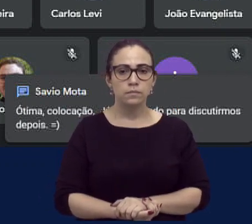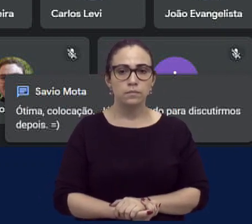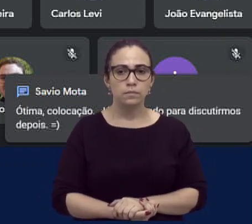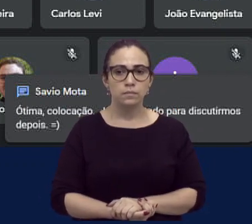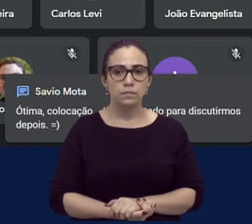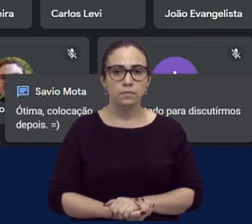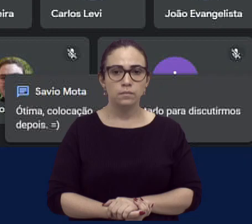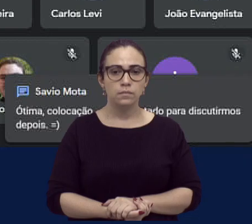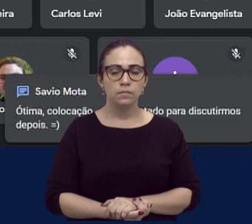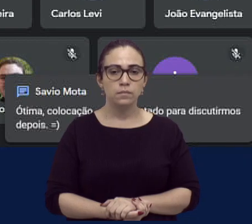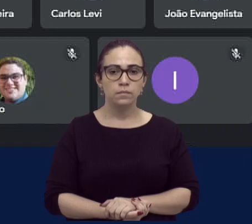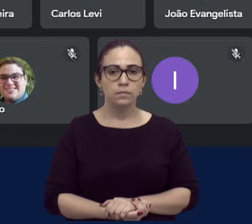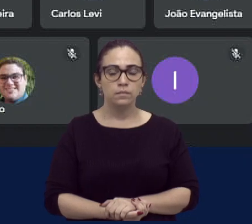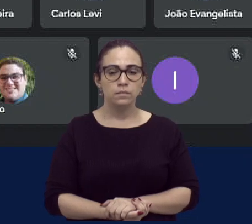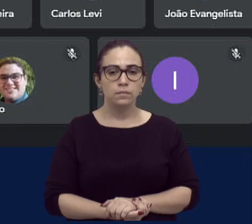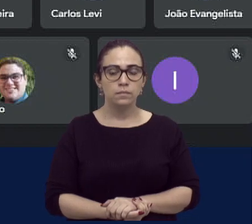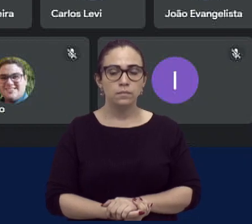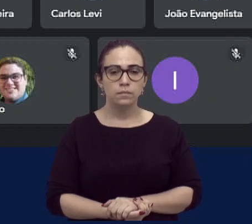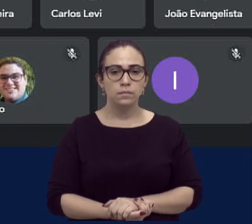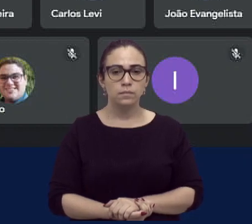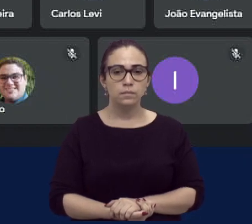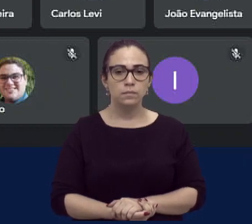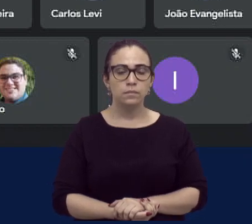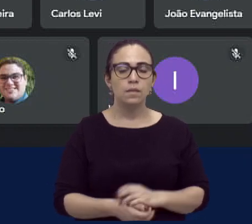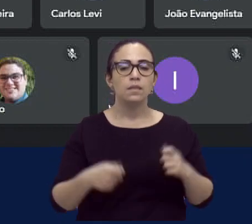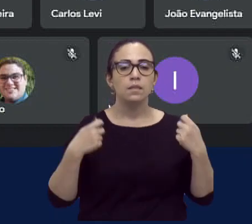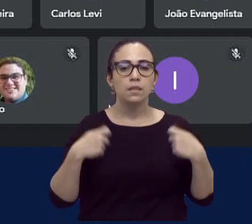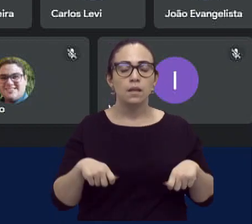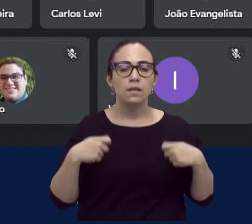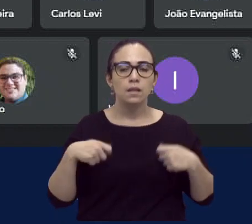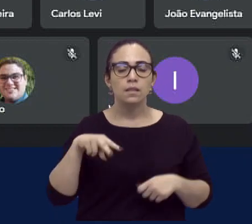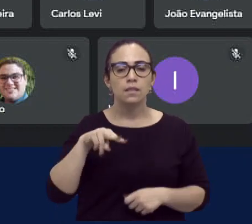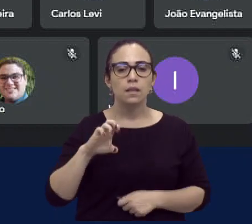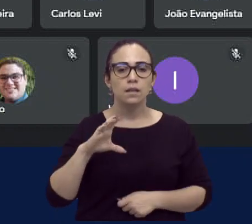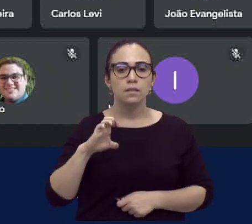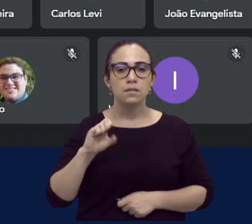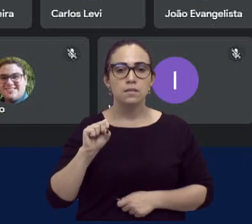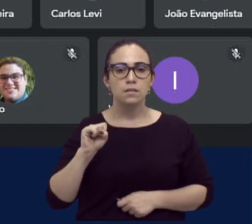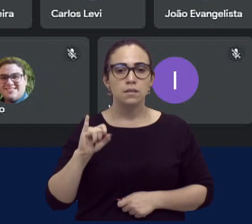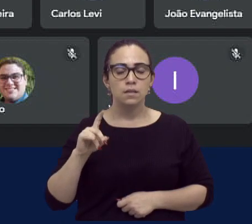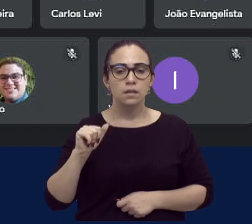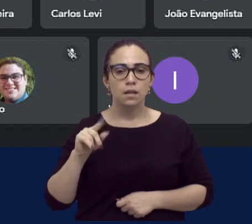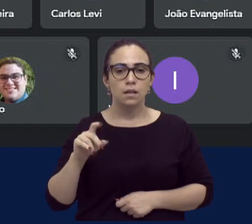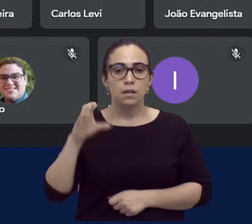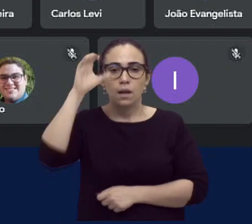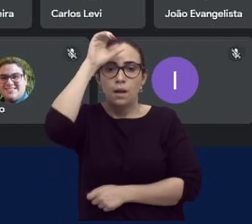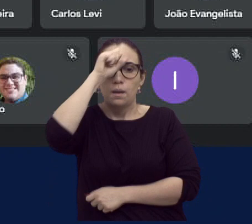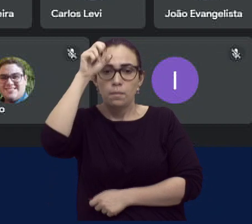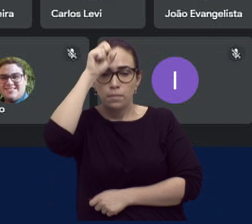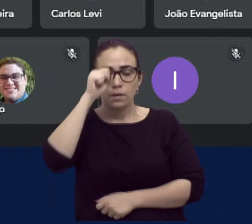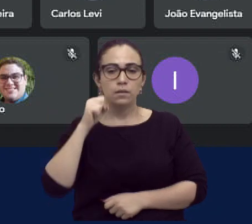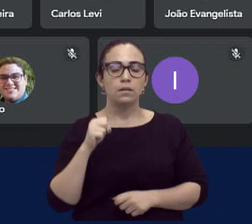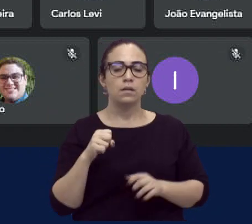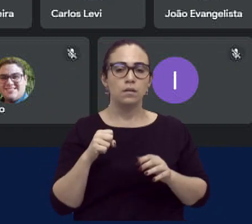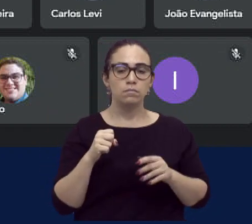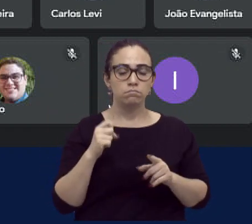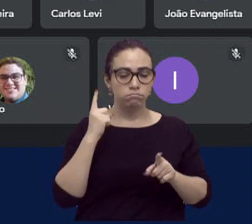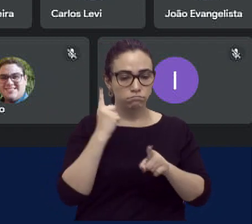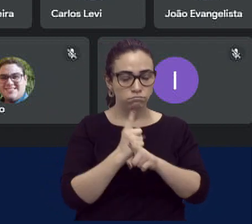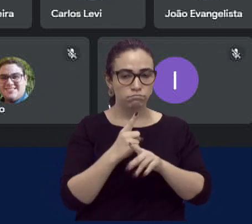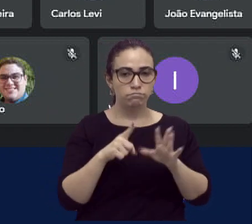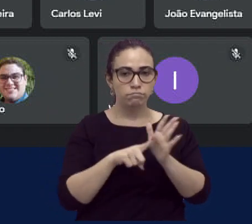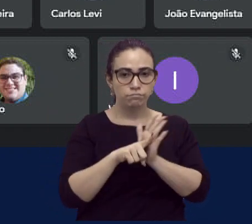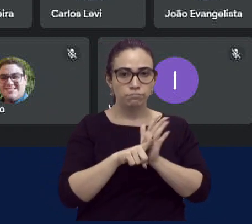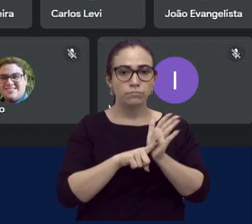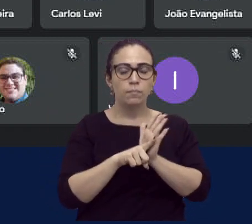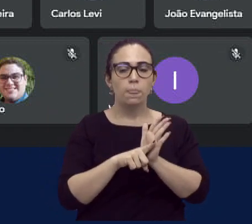E as necessidades. Aprender a identificar e articular claramente o fato que desejamos, que de